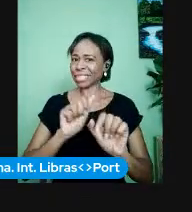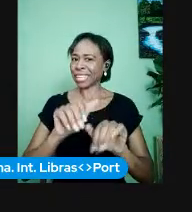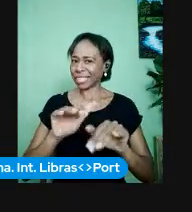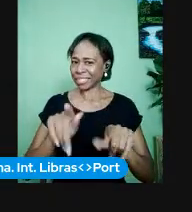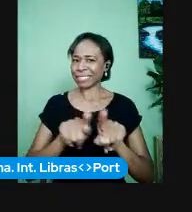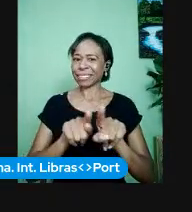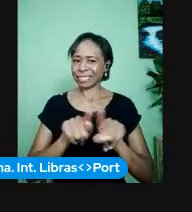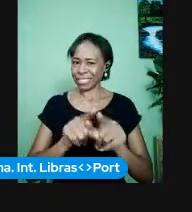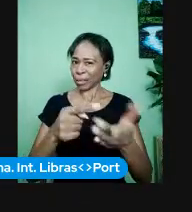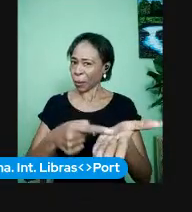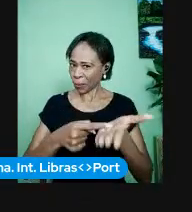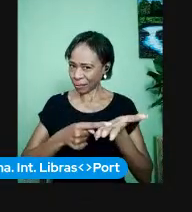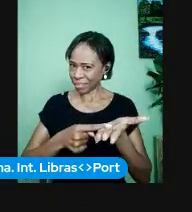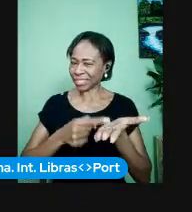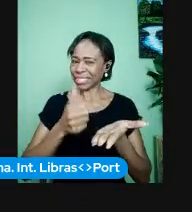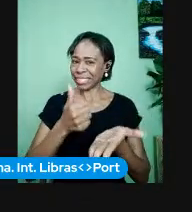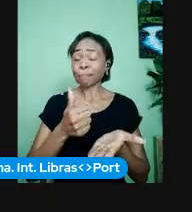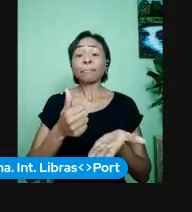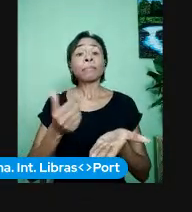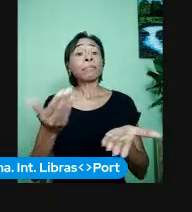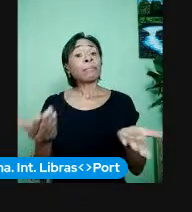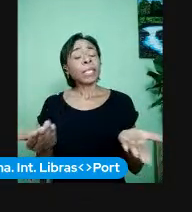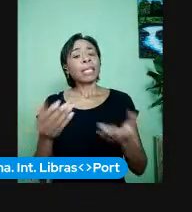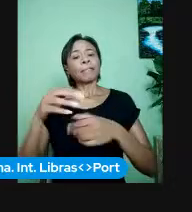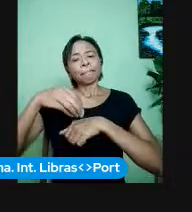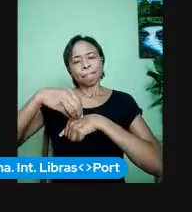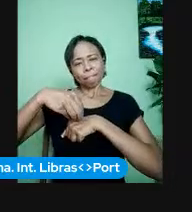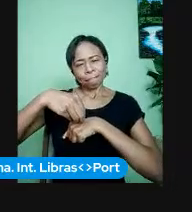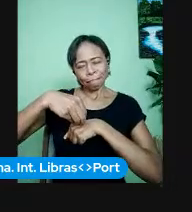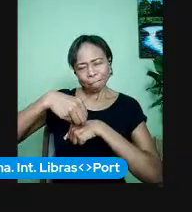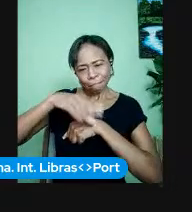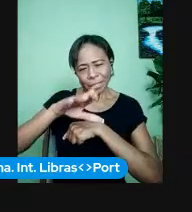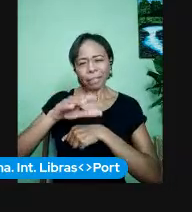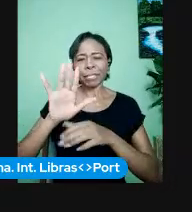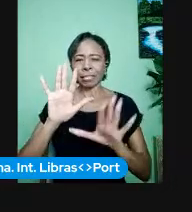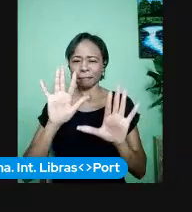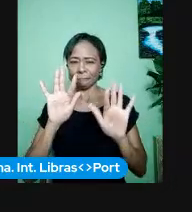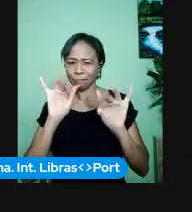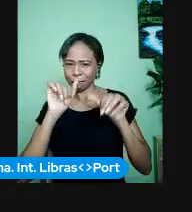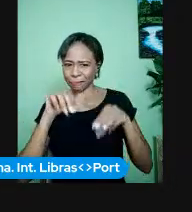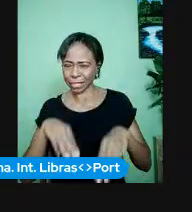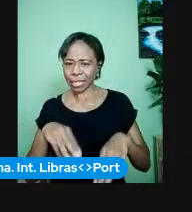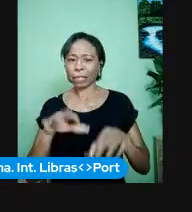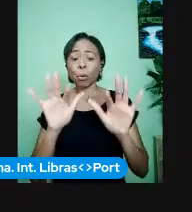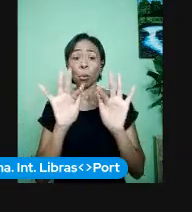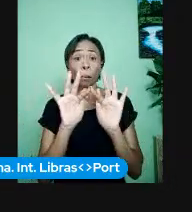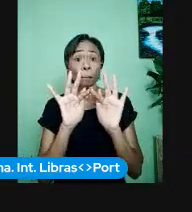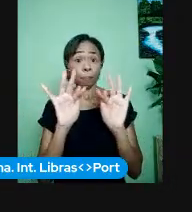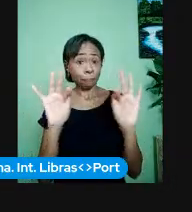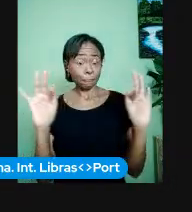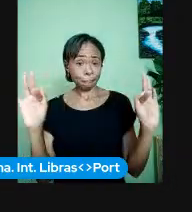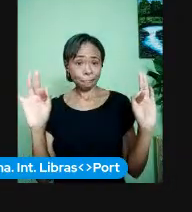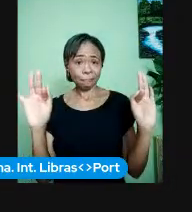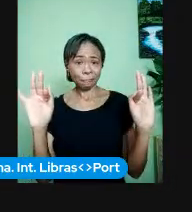quero deixar aqui uma mensagem para vocês, né, finalizando aqui com uma frase que vem nos fortalecendo muito,